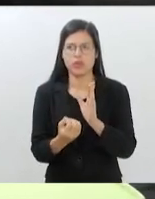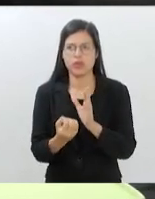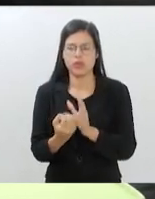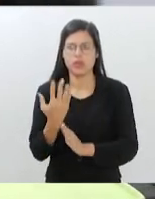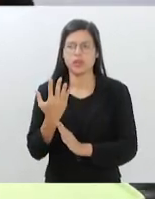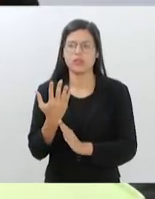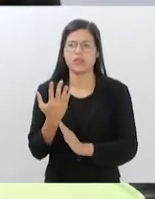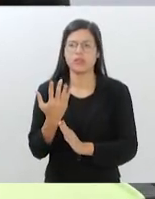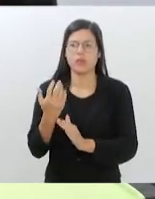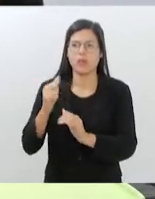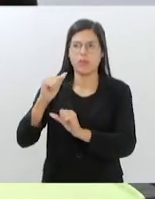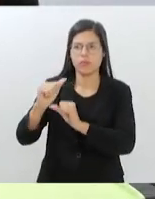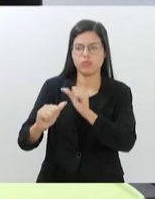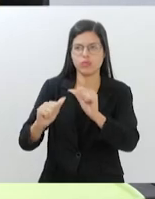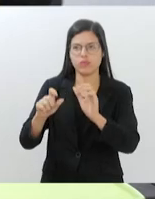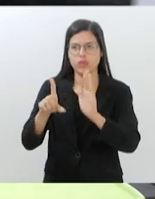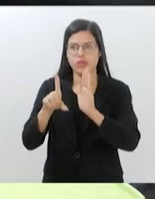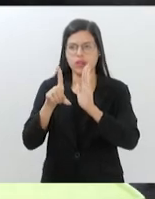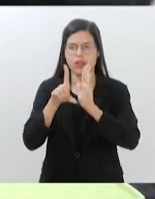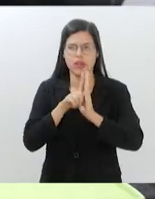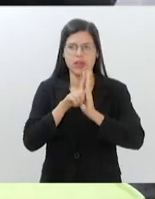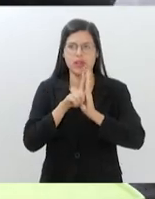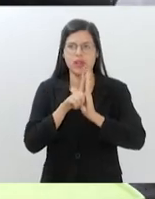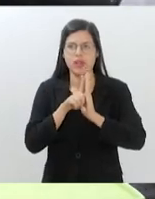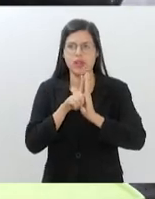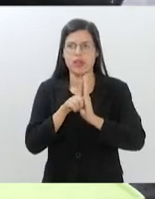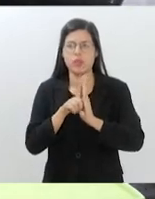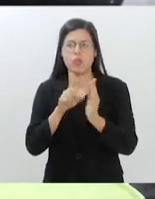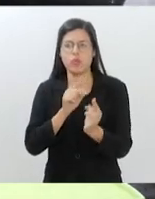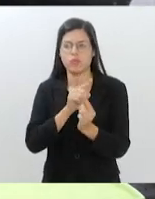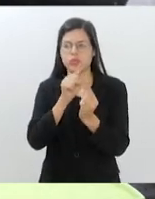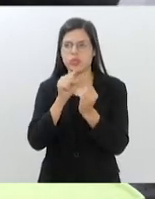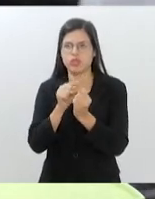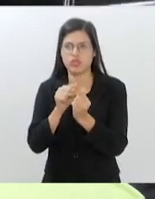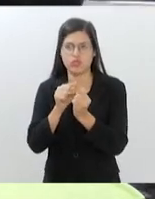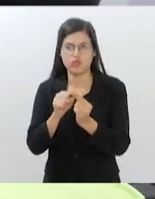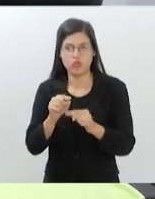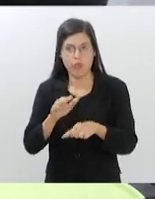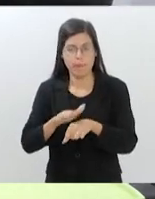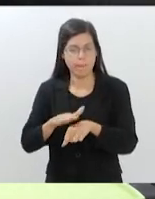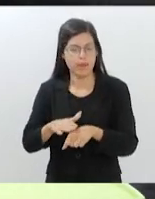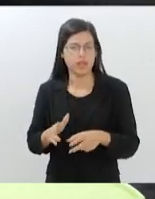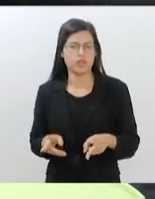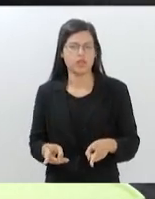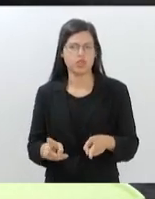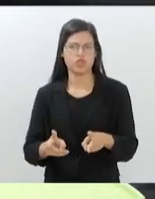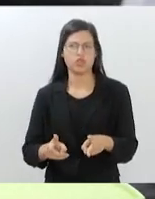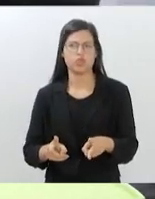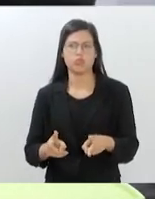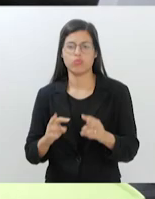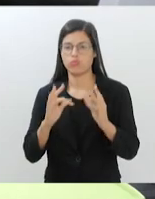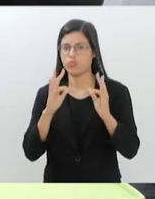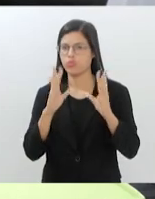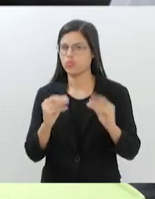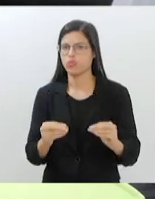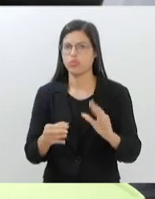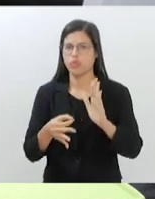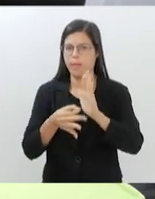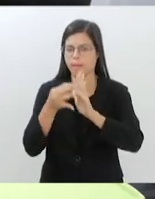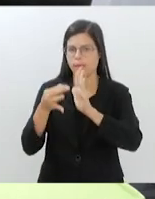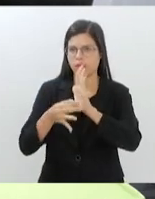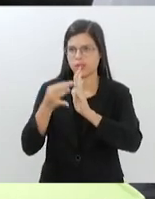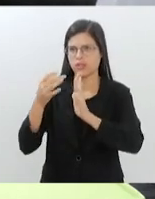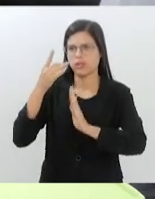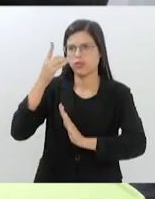modifiquem leis diferentes são todos com o mesmo propósito e todos t o mesmo ral todos TM o mesmo parecer do